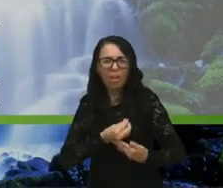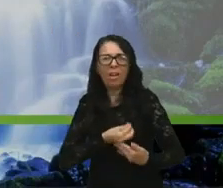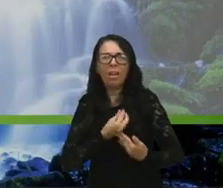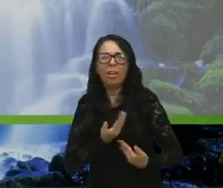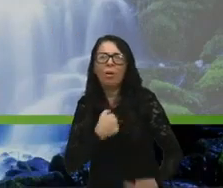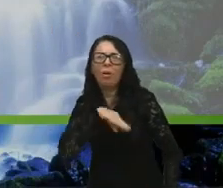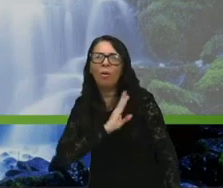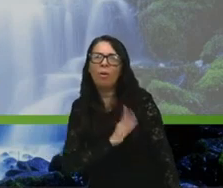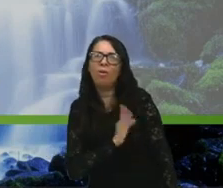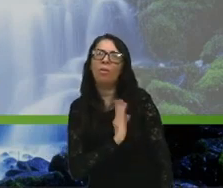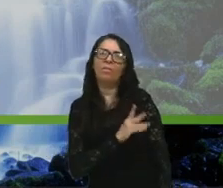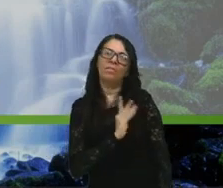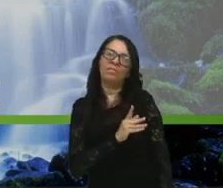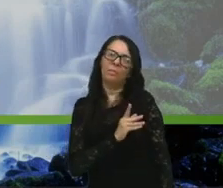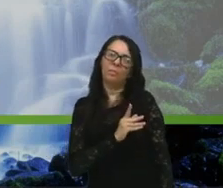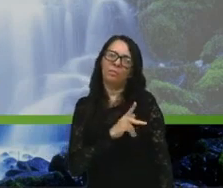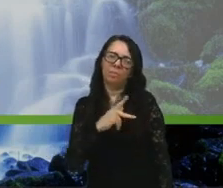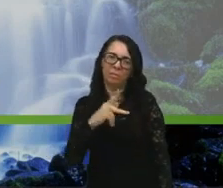Mas lembre-se sempre,